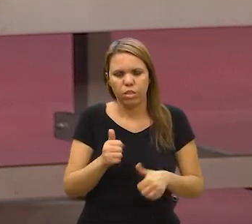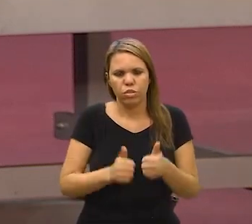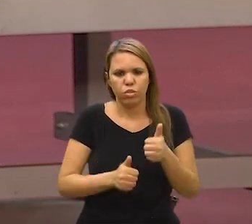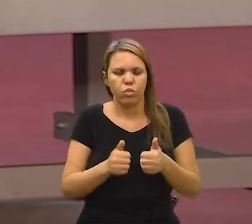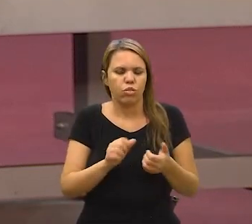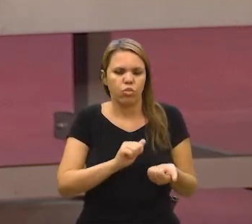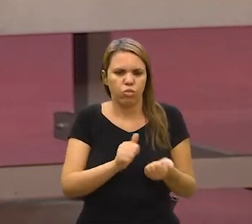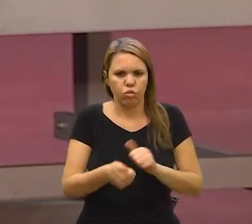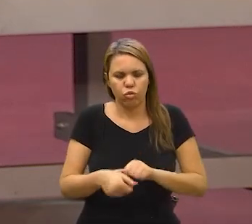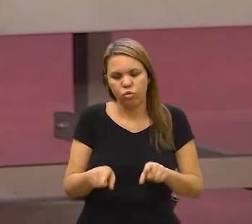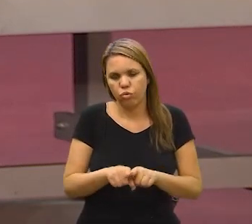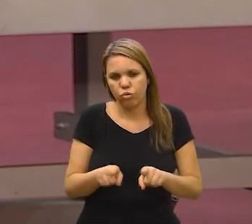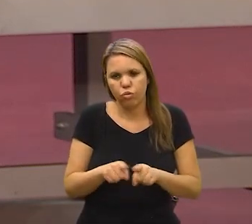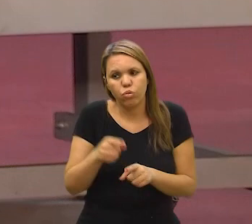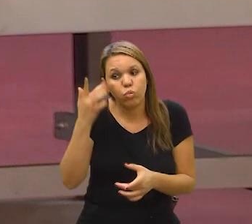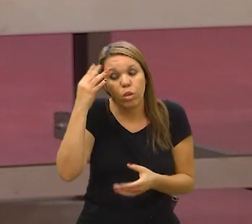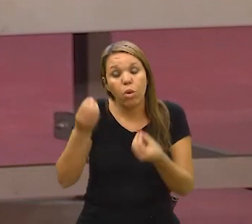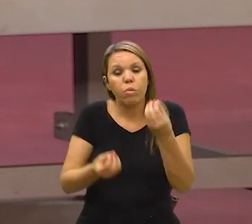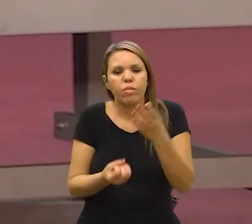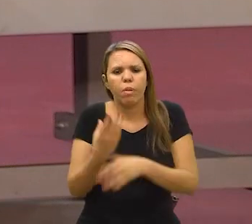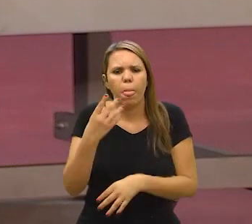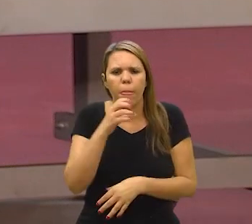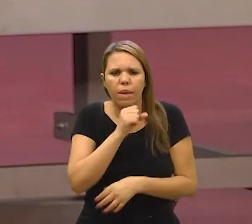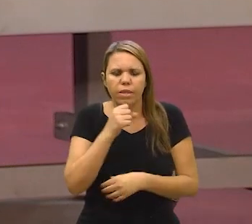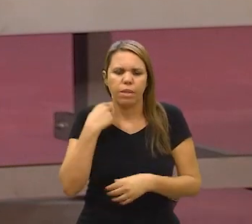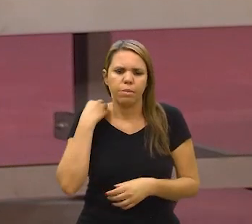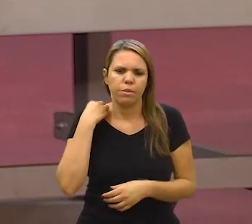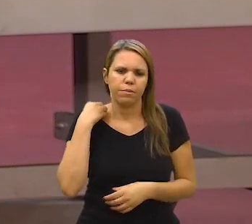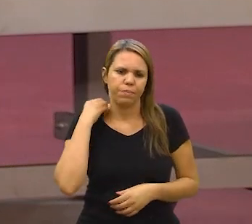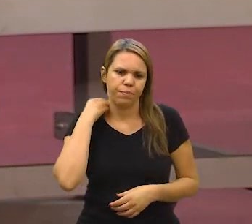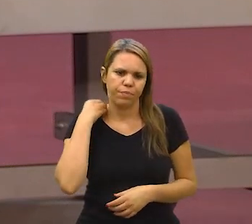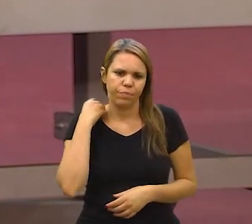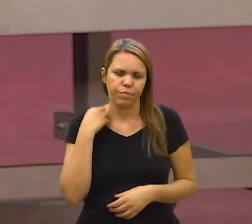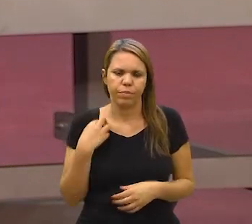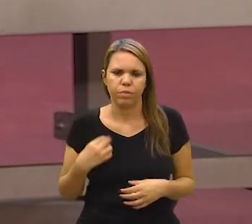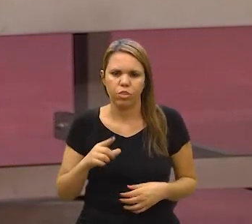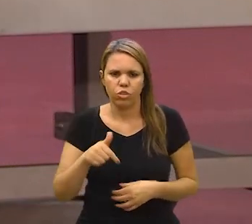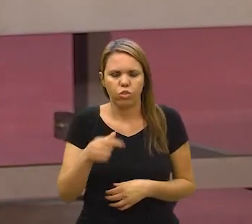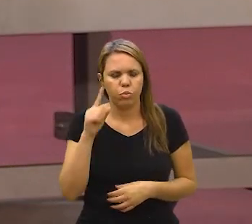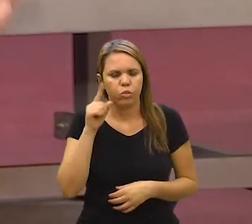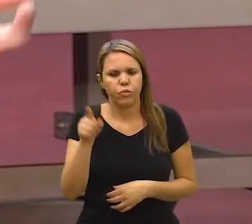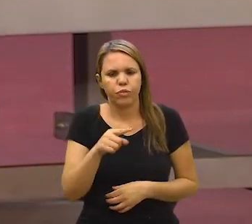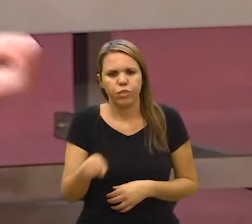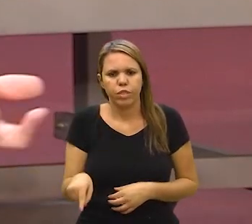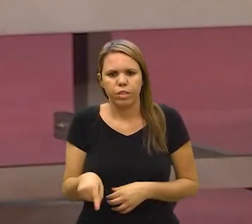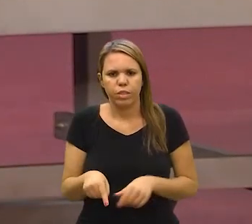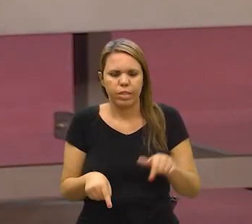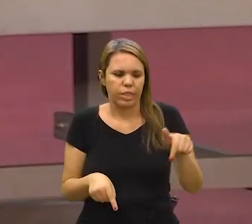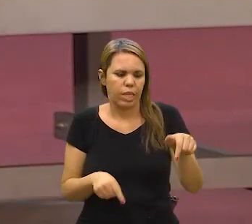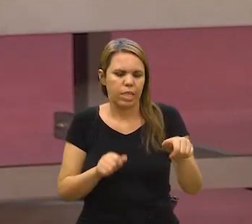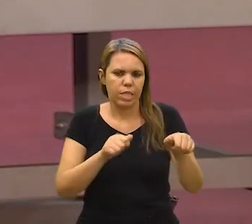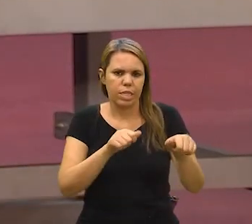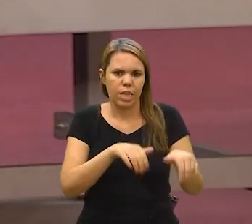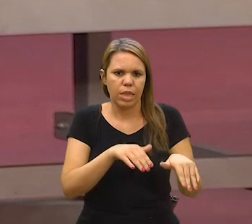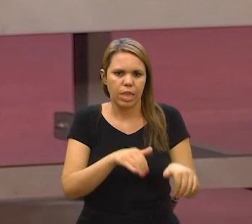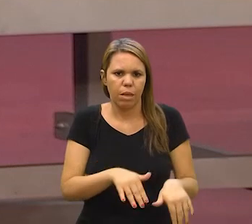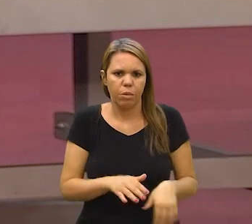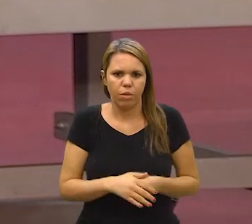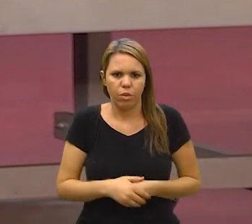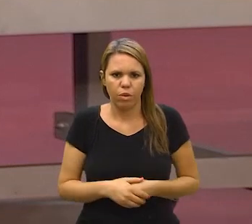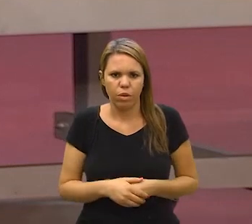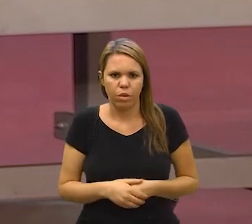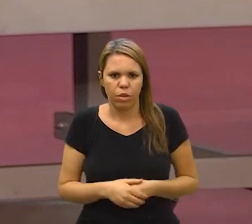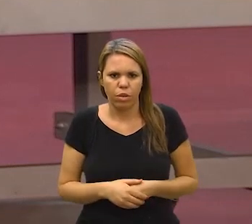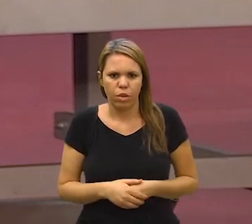lógico, mas você não sabe como vai estar aquilo no dia, né? E era um sábado, se eu não me engano, ou era dia depois do feriado, né, de 7 de setembro, o ginásio